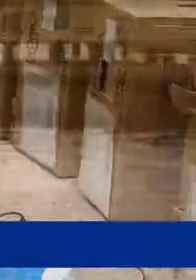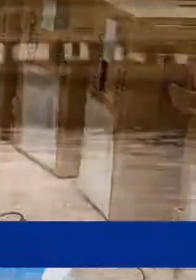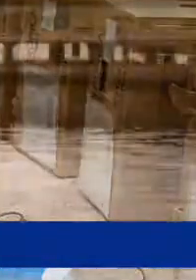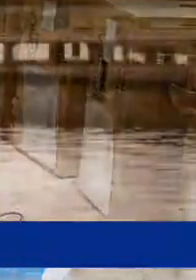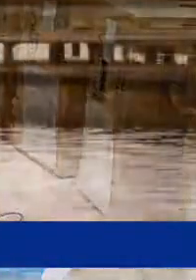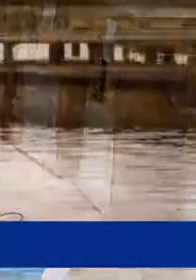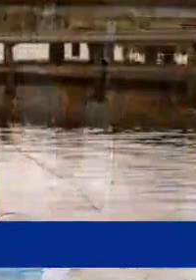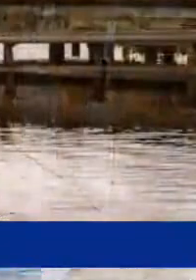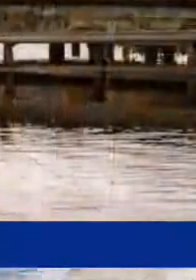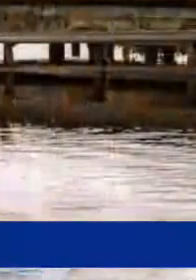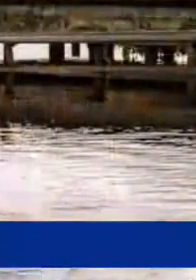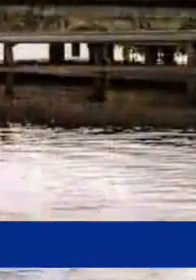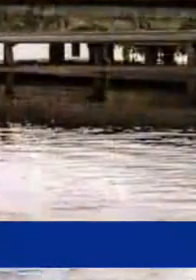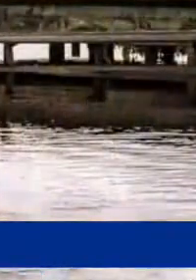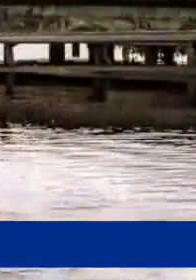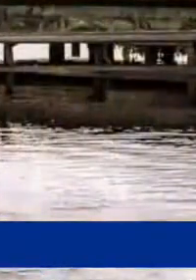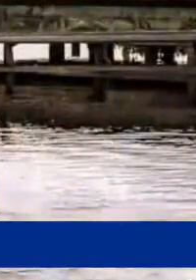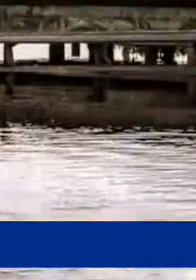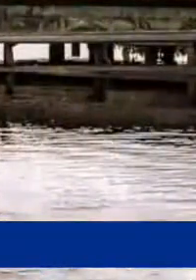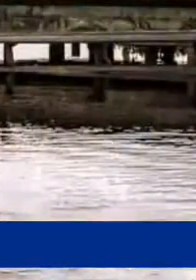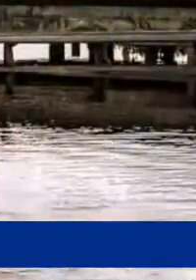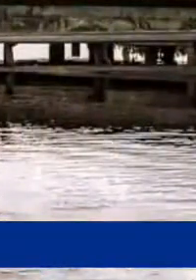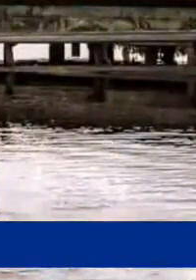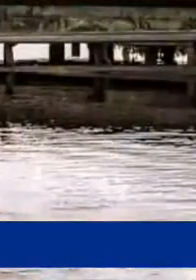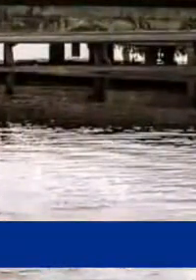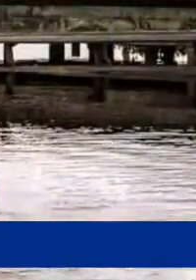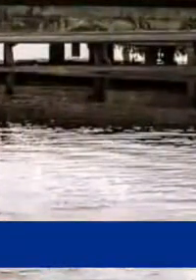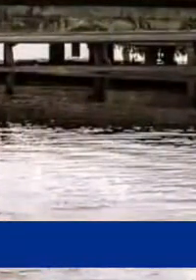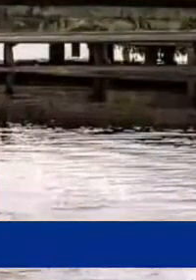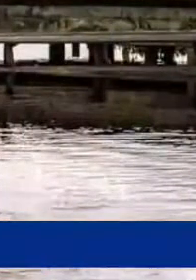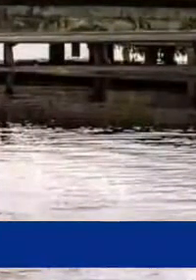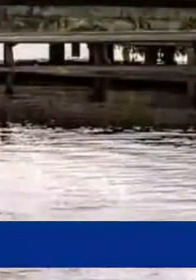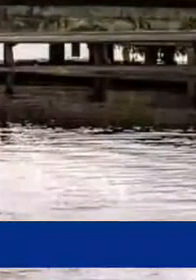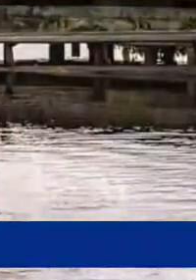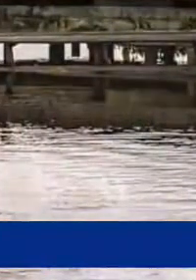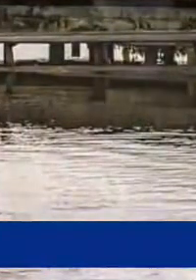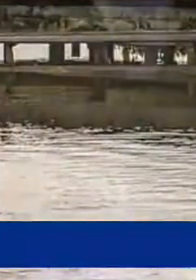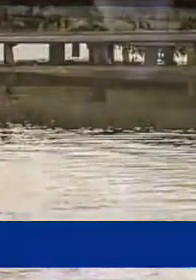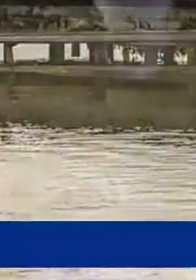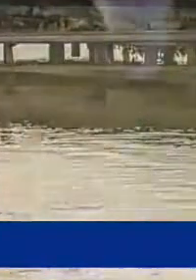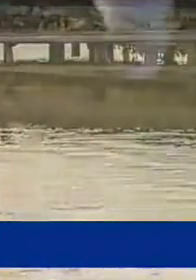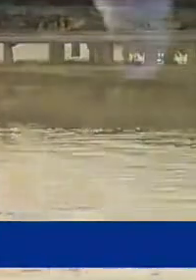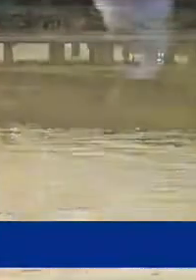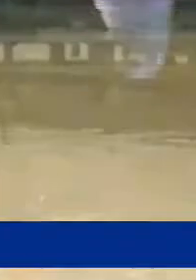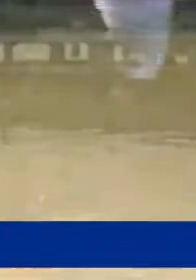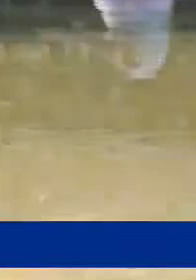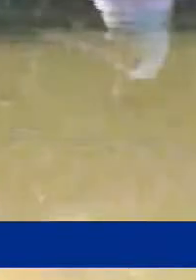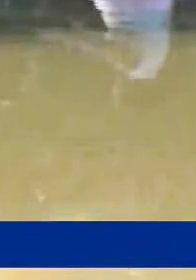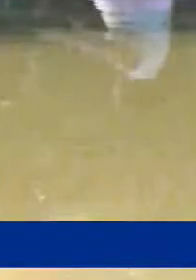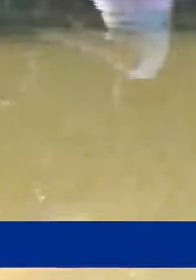Foto do auditório mais um empoeirado. Foto da ponte do Curião.